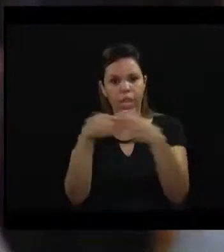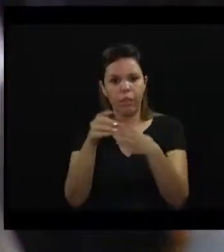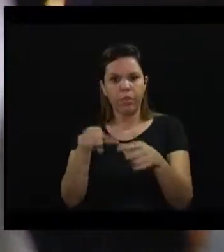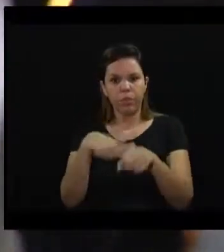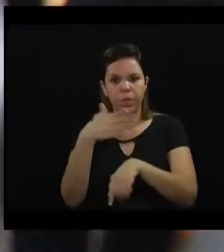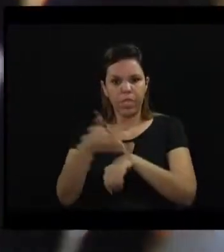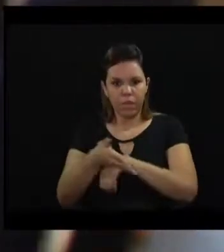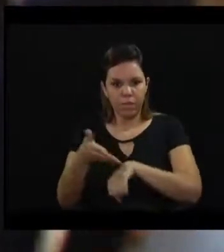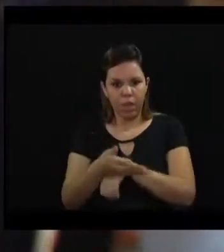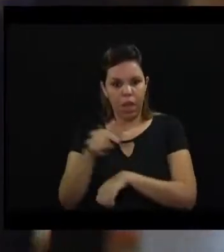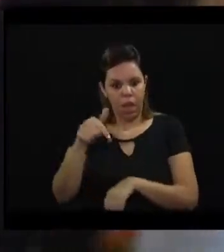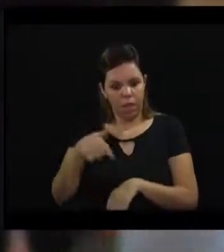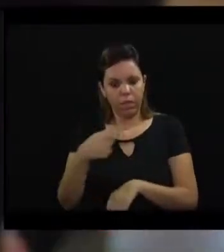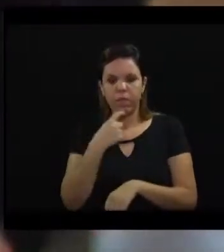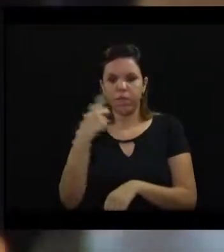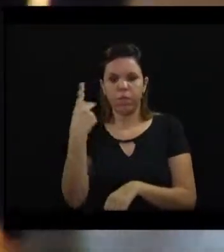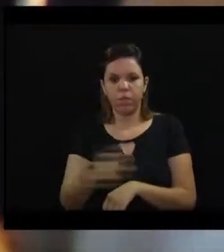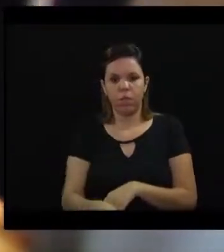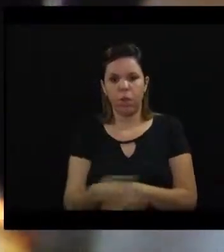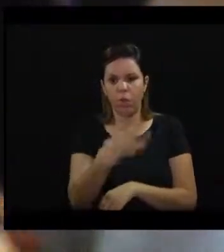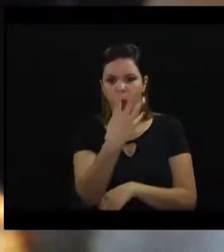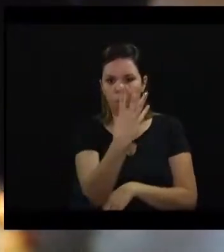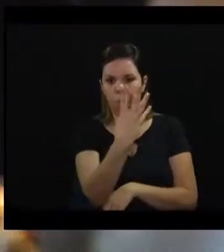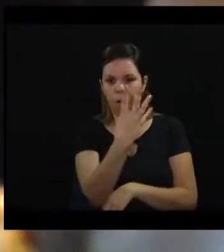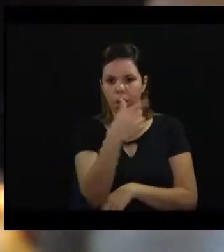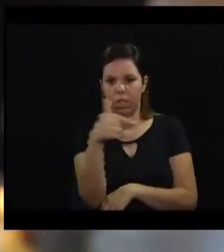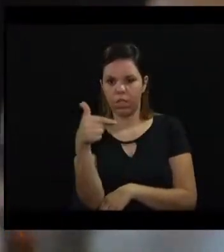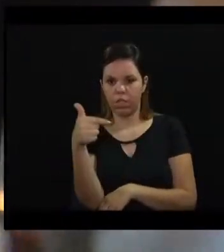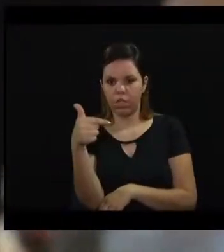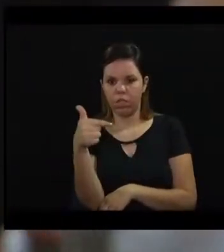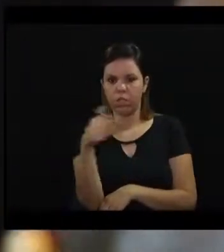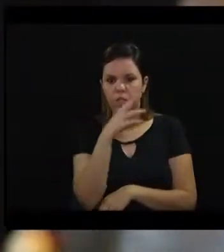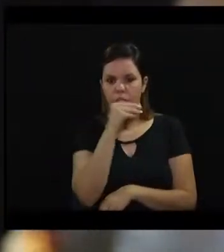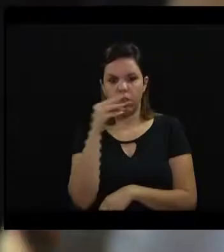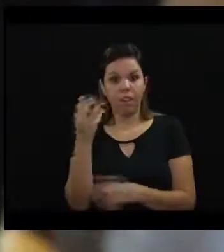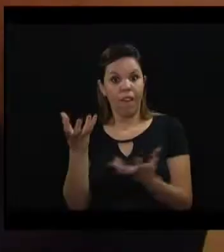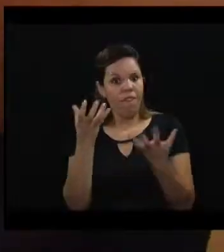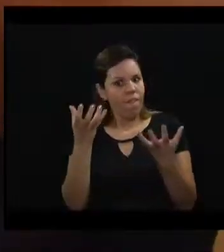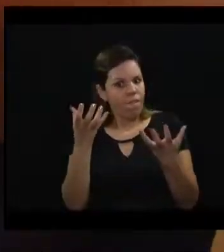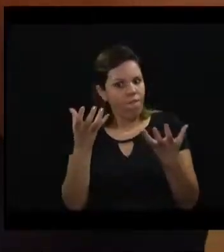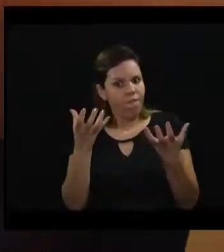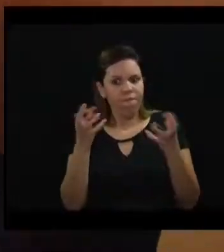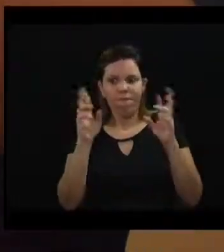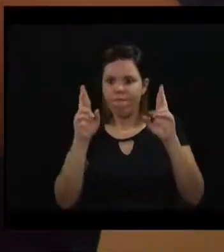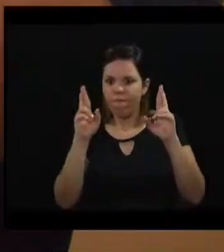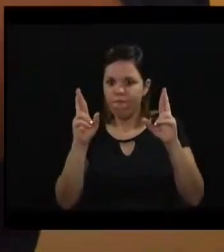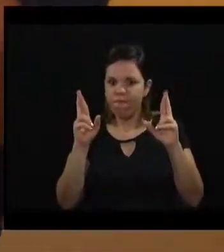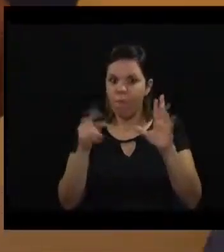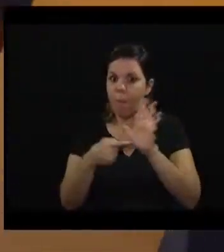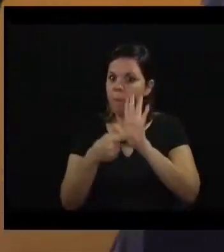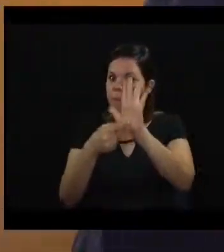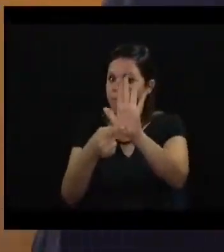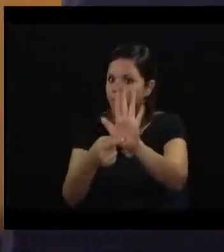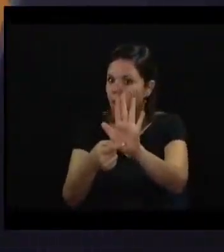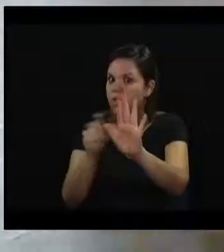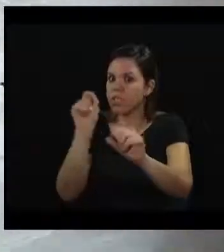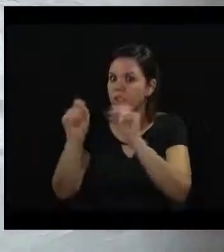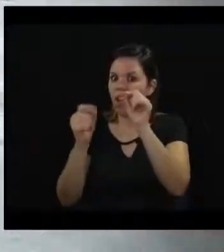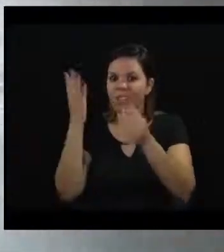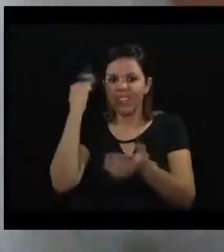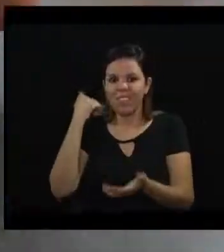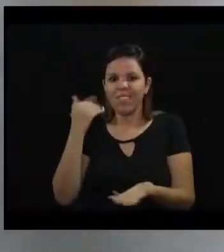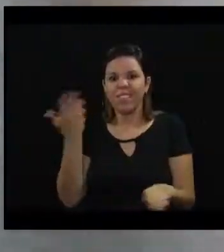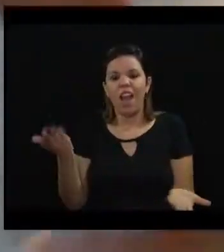Da região de Campinas, 42 adolescentes vivem a expectativa de exibir um talento antes adormecido. Mas não